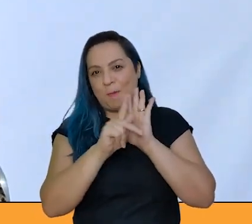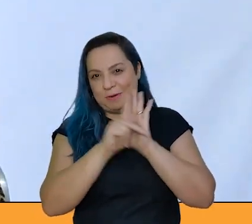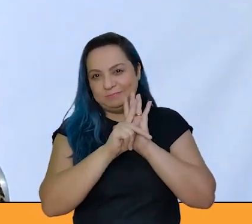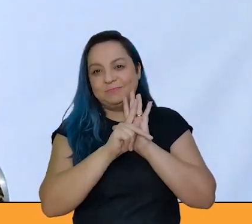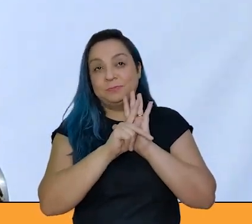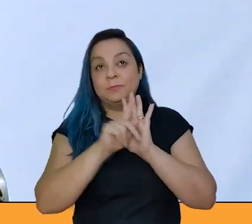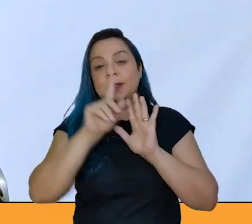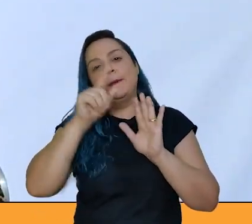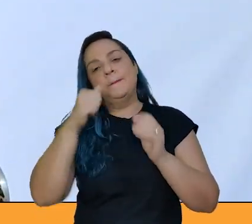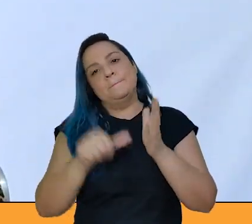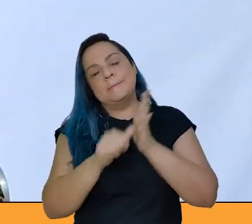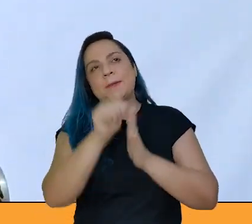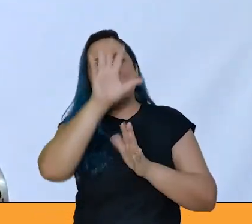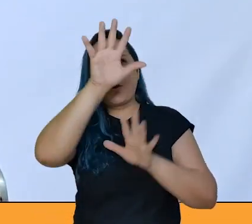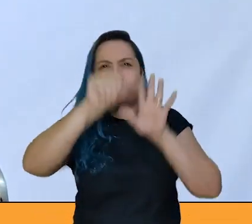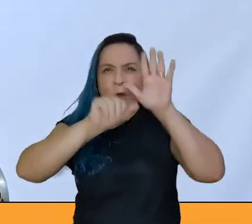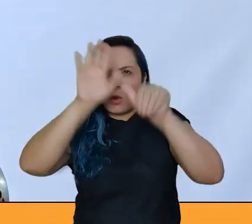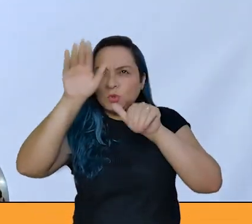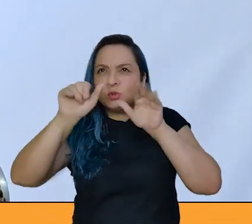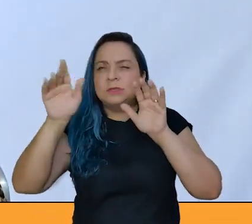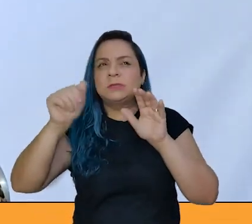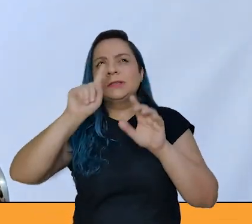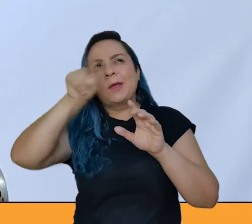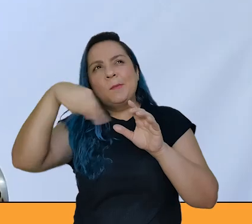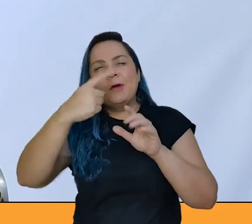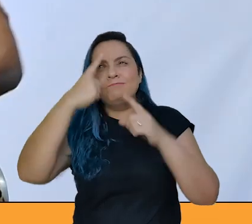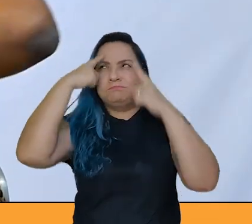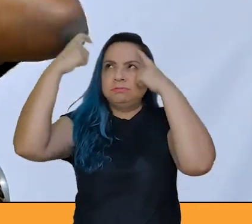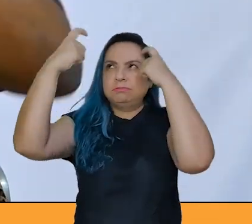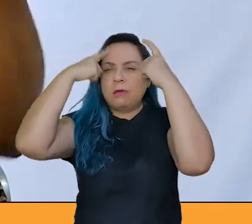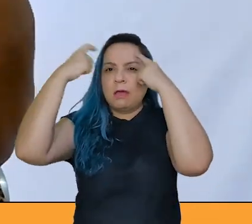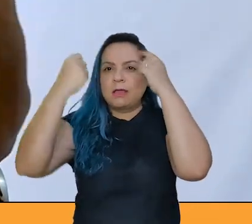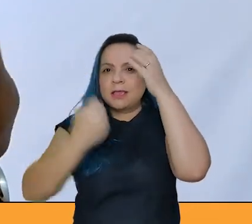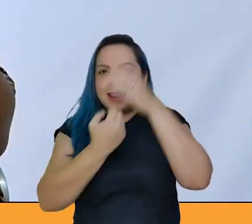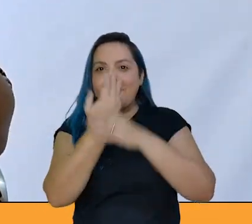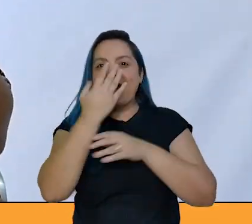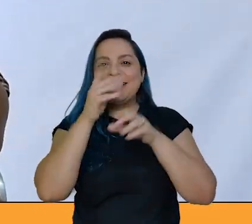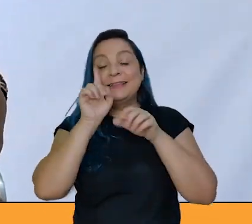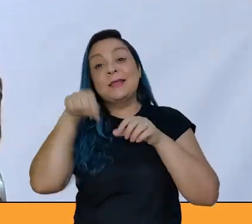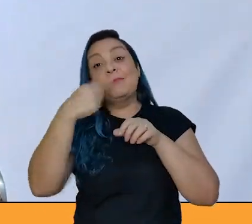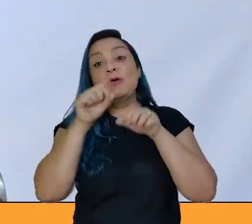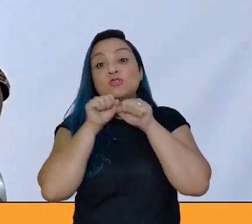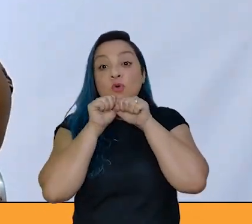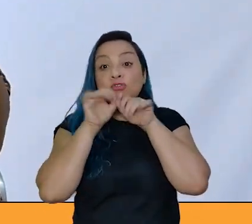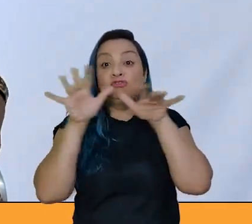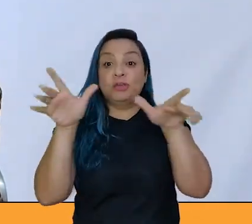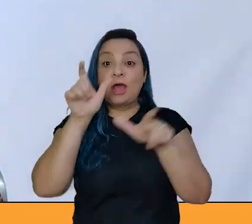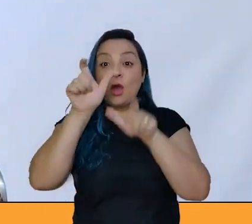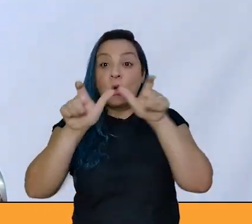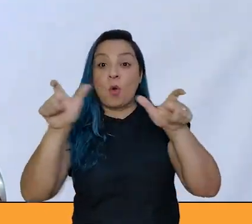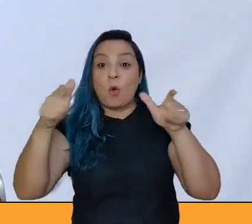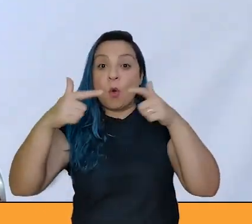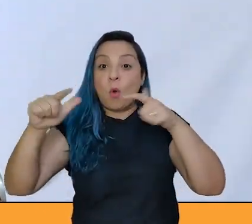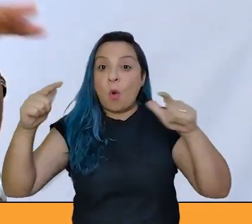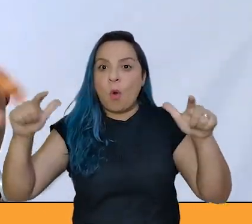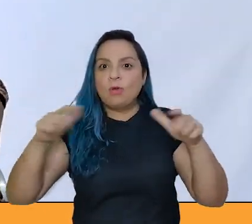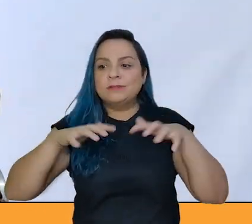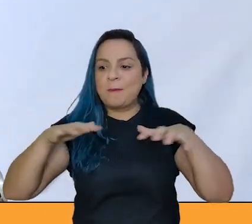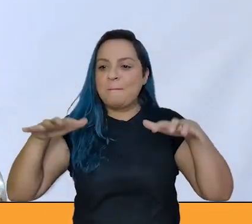reproduzir, depois de inventar, de criar e depois de compartilhar com as pessoas,